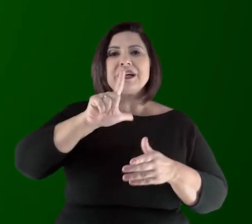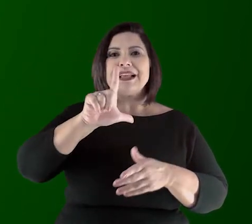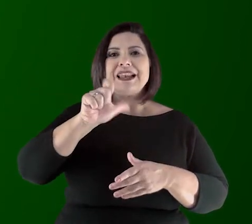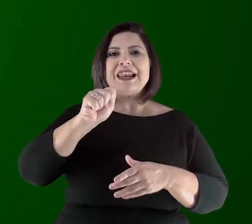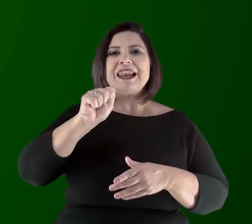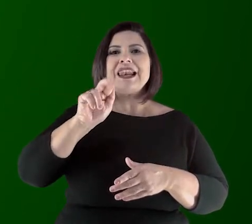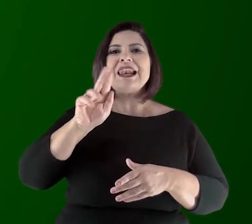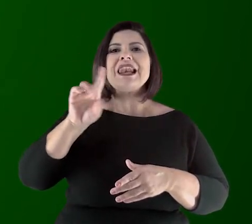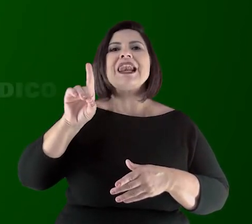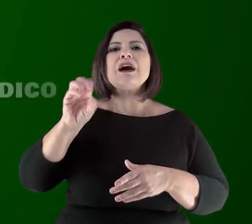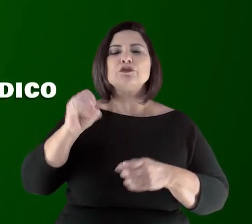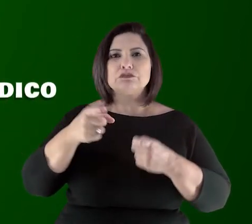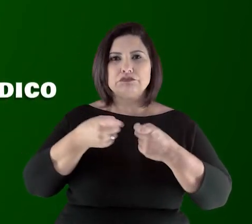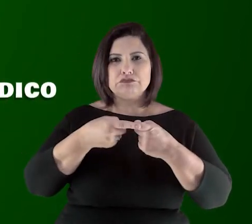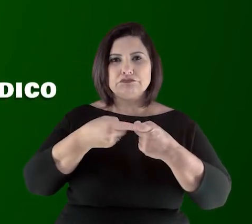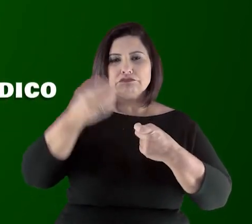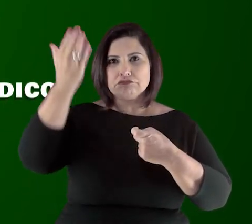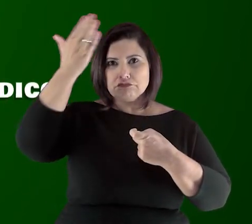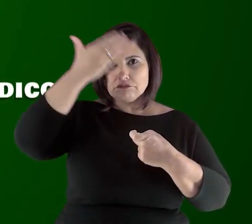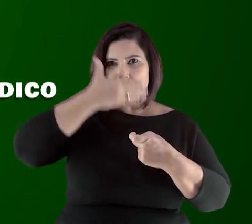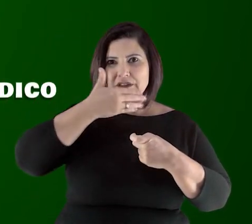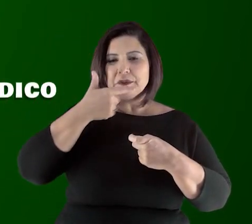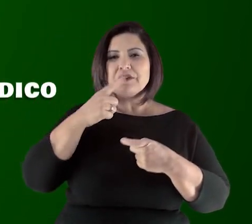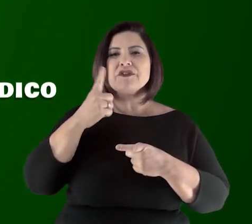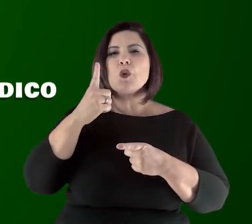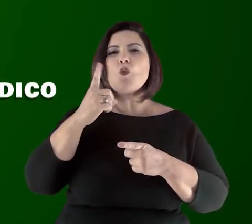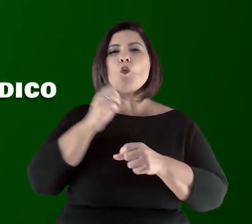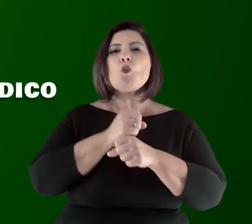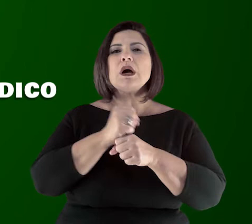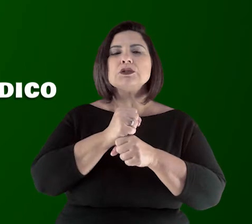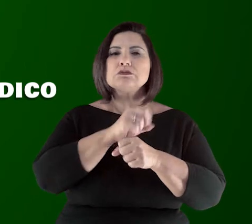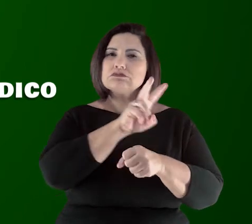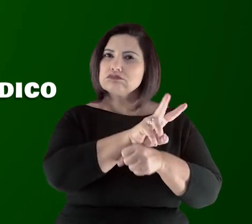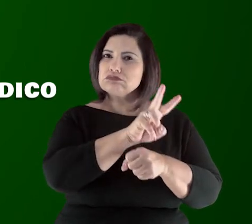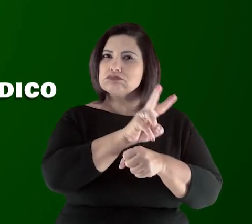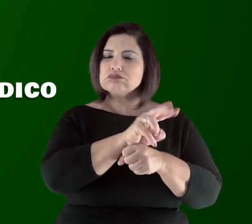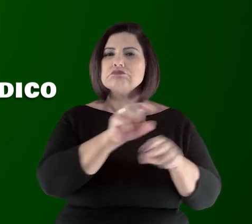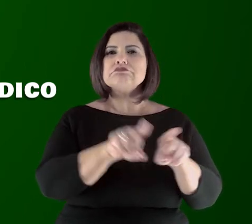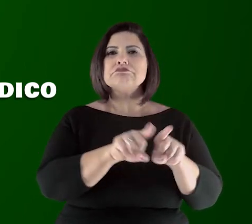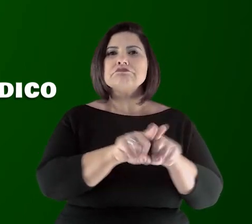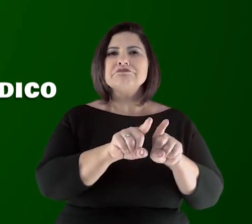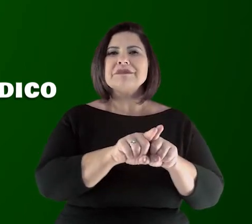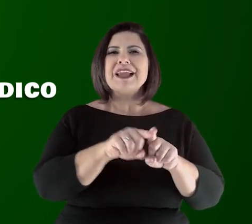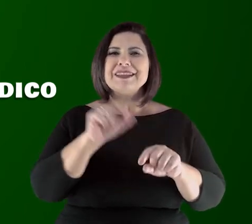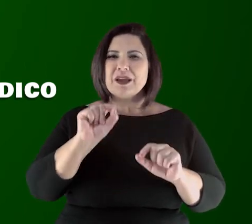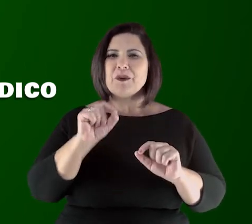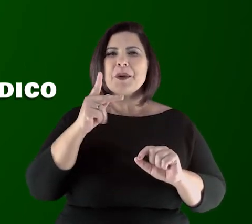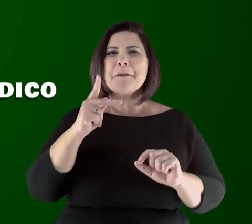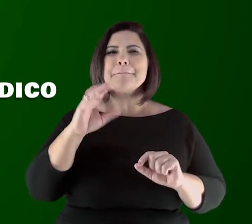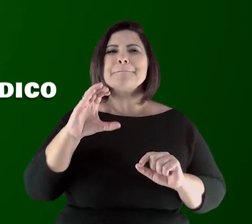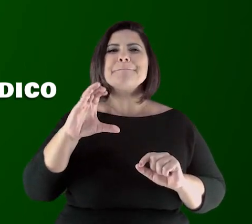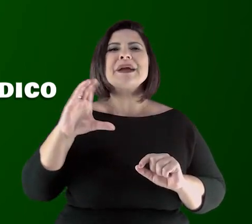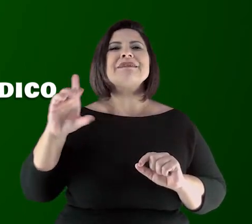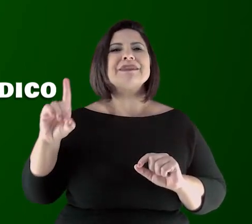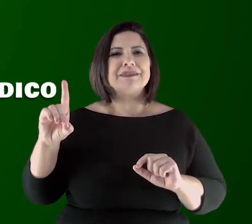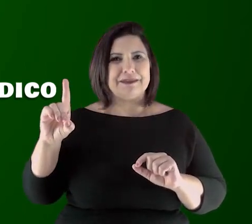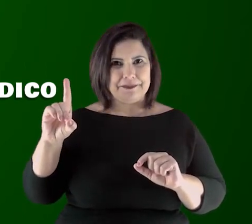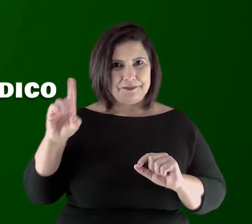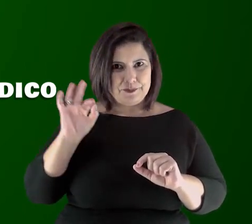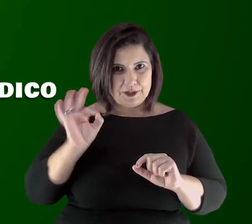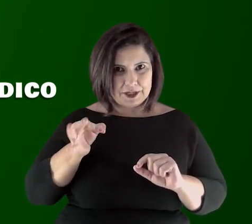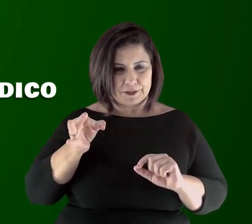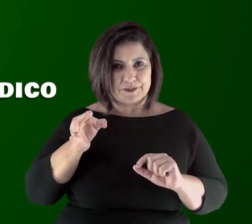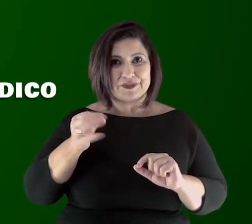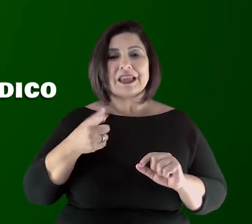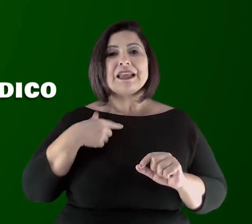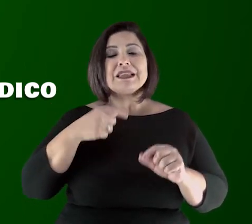sensorial. Para comprovar essa condição, você apresenta um laudo médico original emitido nos